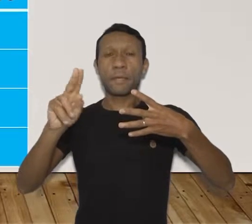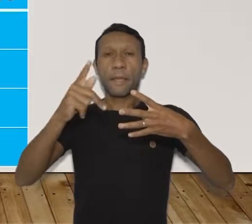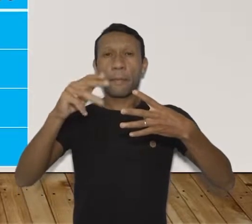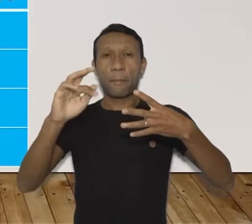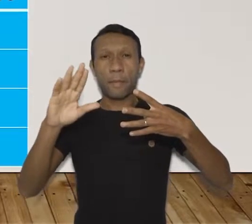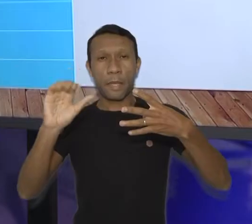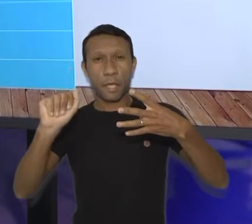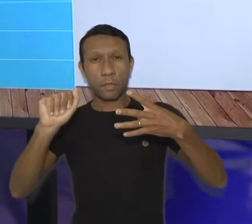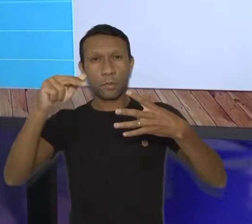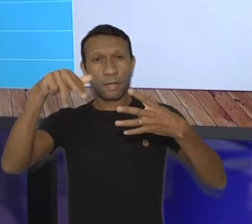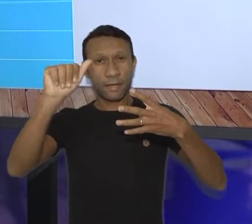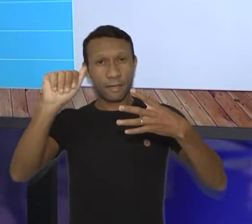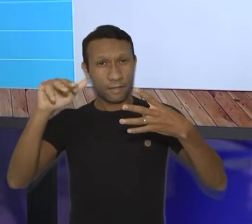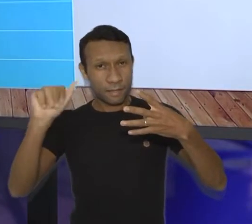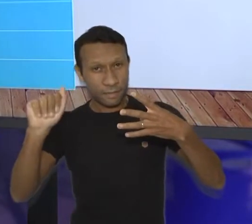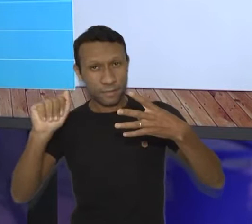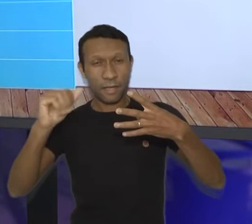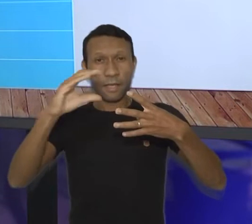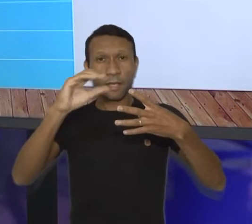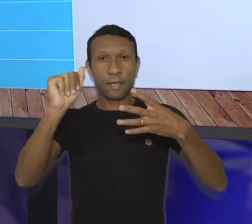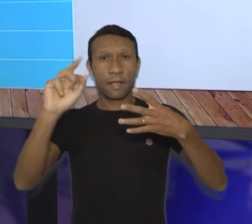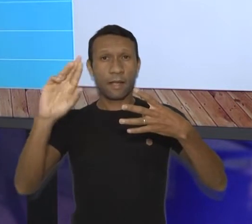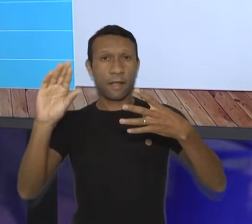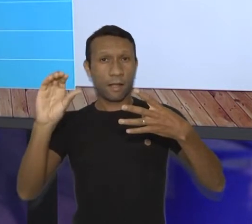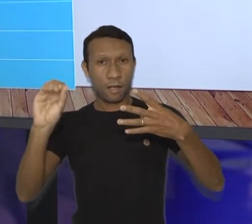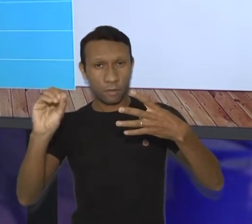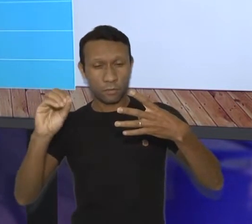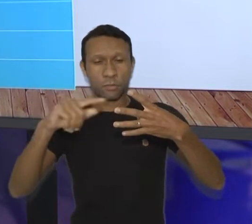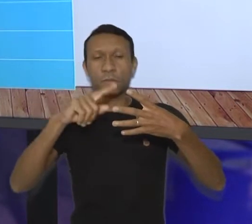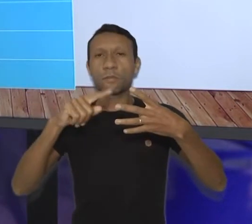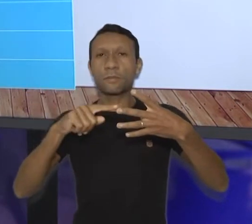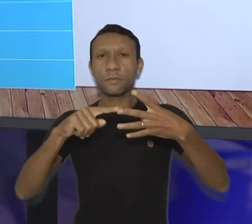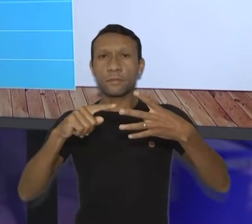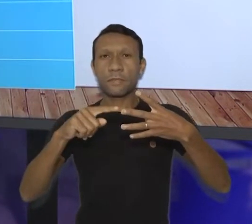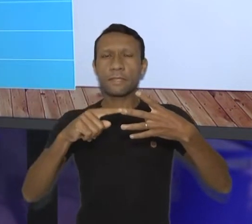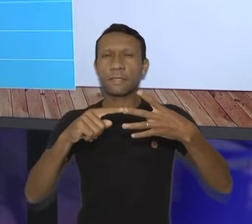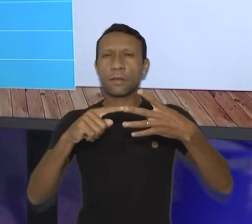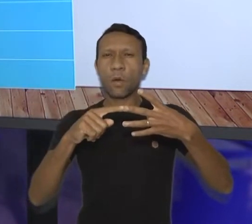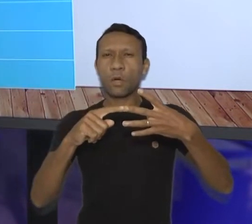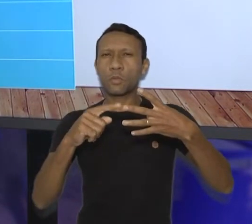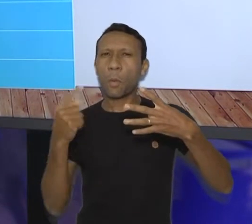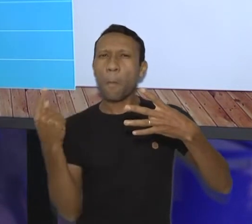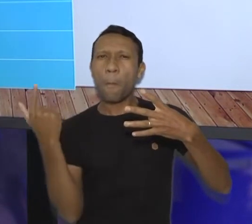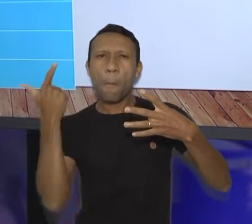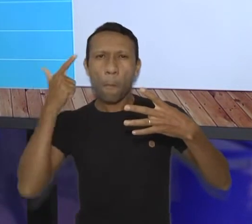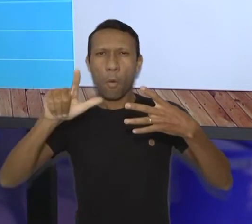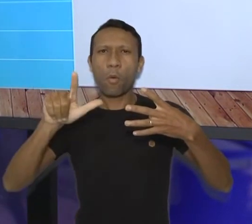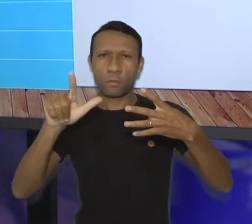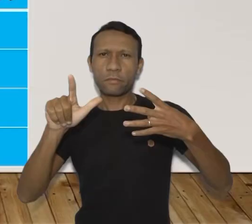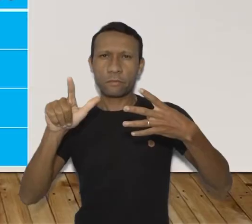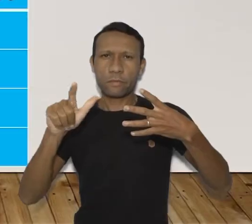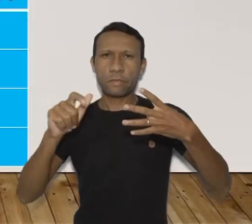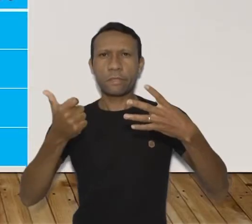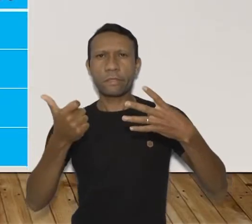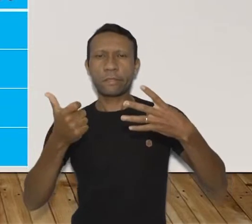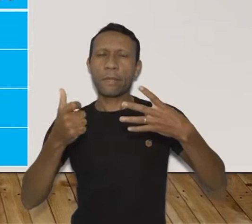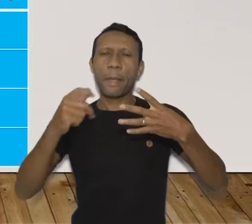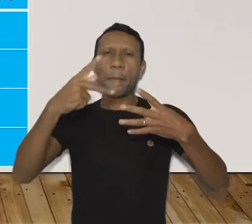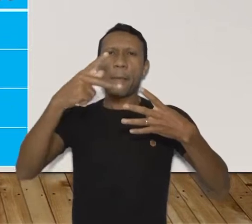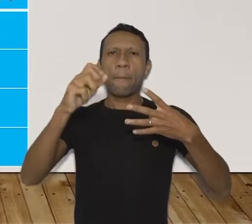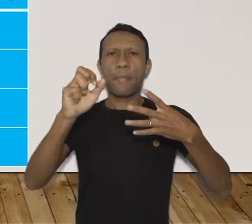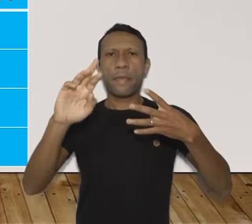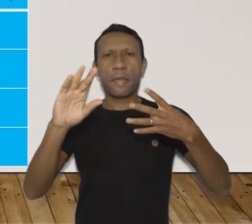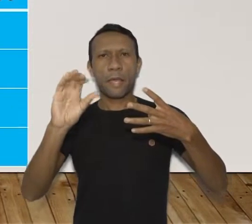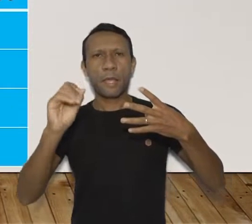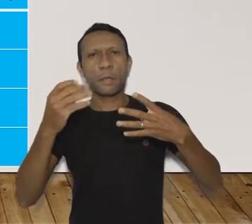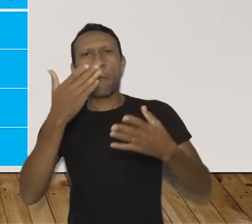e Carlos. Na segunda coluna, nós temos os pontos que cada um obteve, né? Então, Pedro perdeu 2